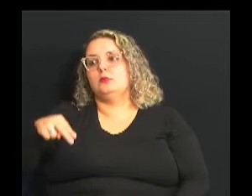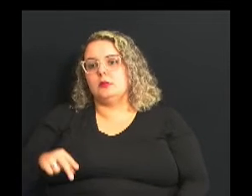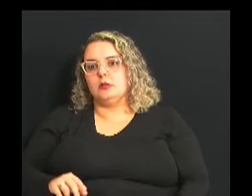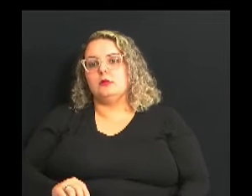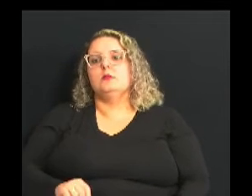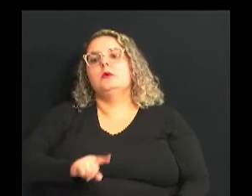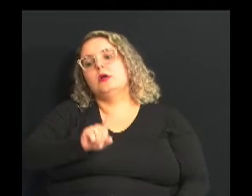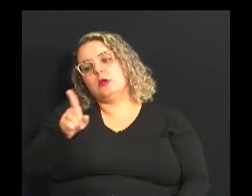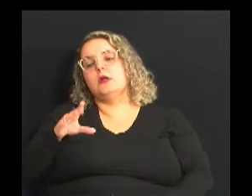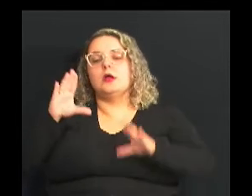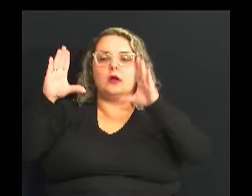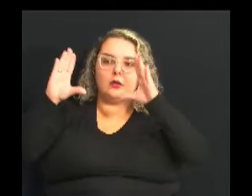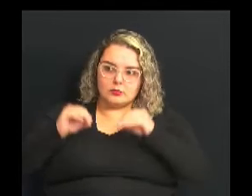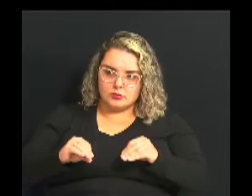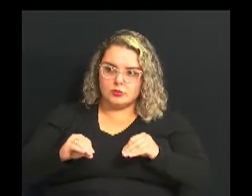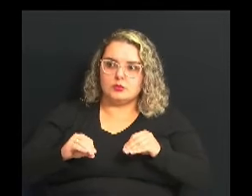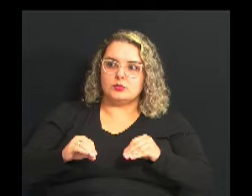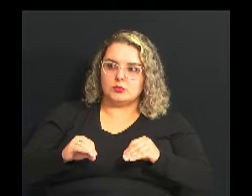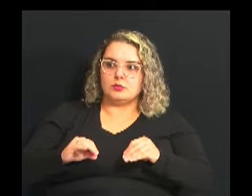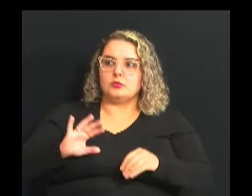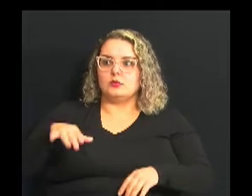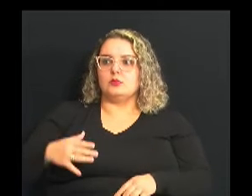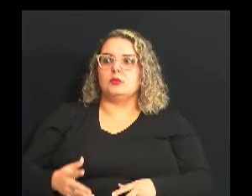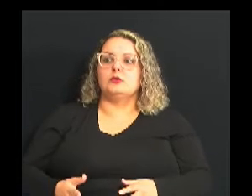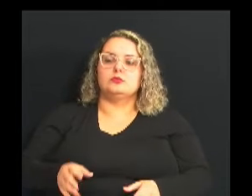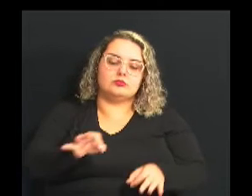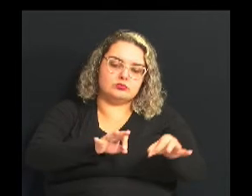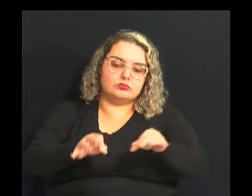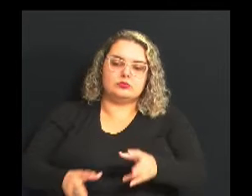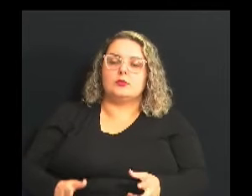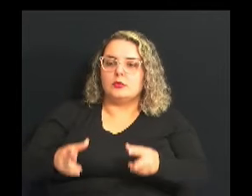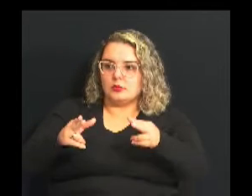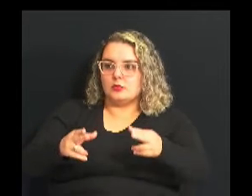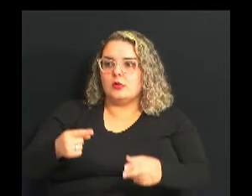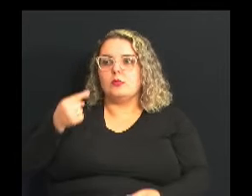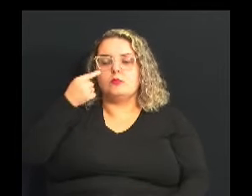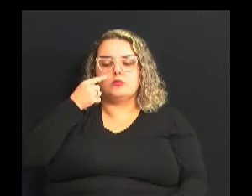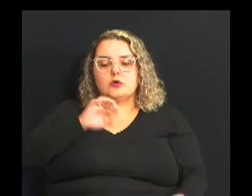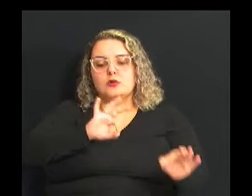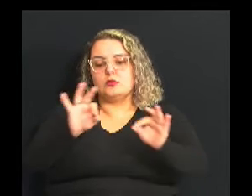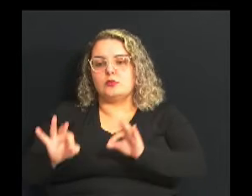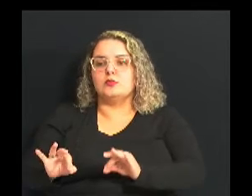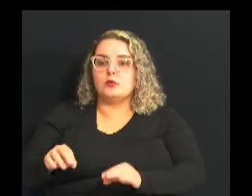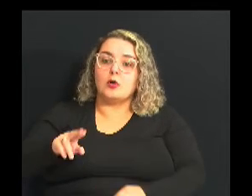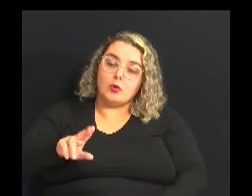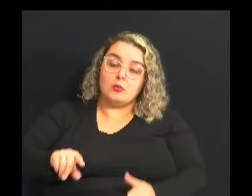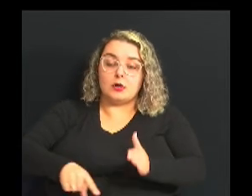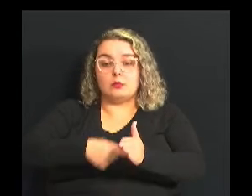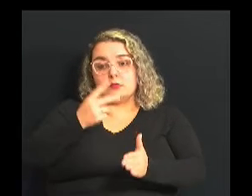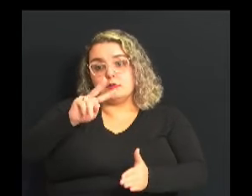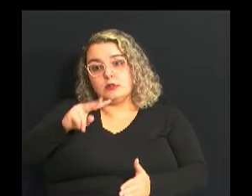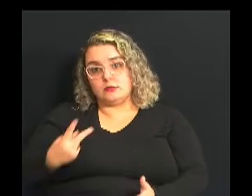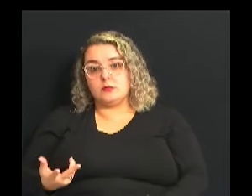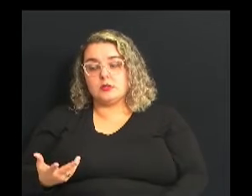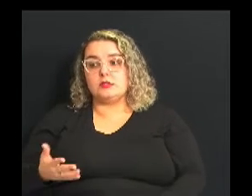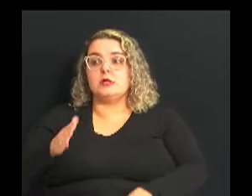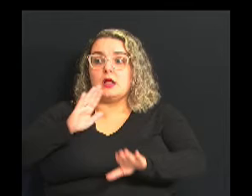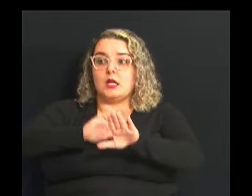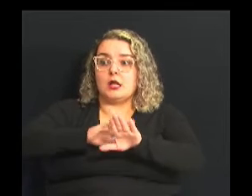pessoa que foi, quando o programa foi interrompido, ela pode rever o programa ou ver pela primeira vez. Então, na